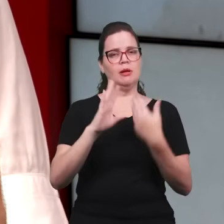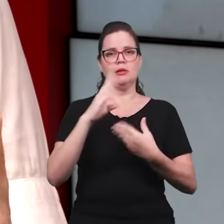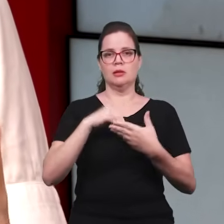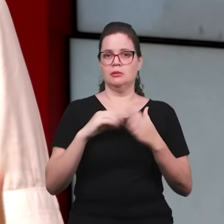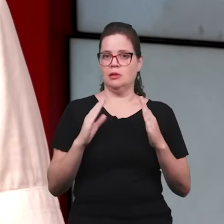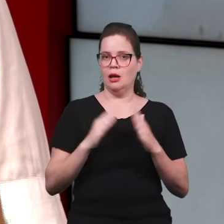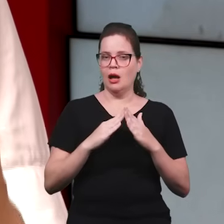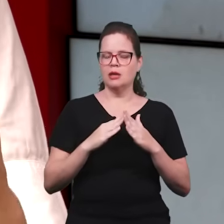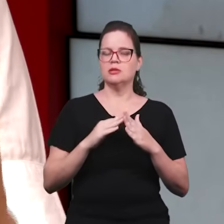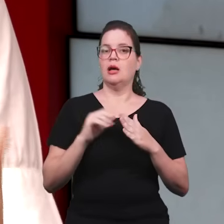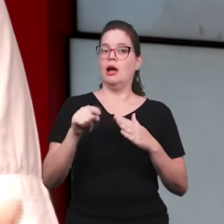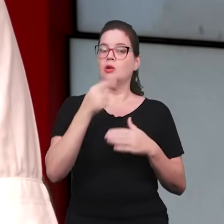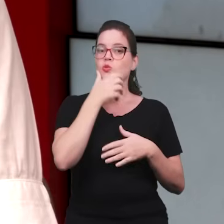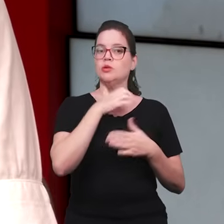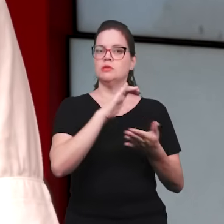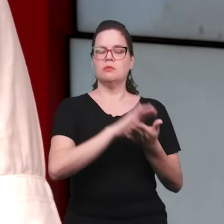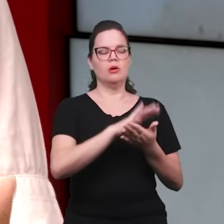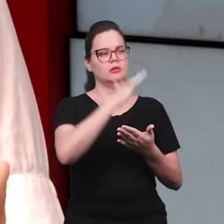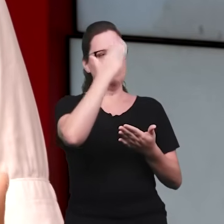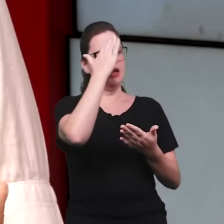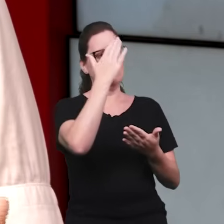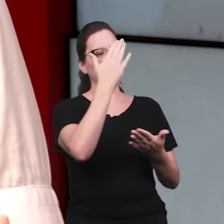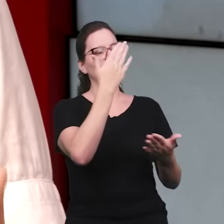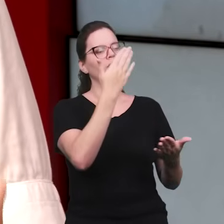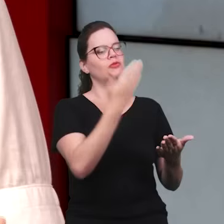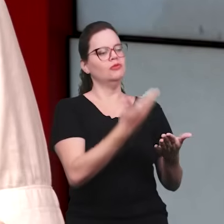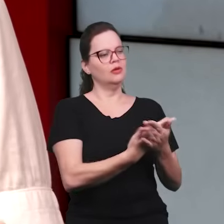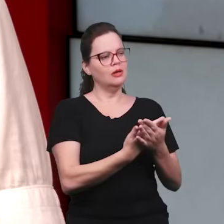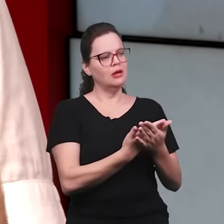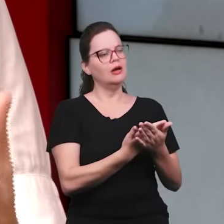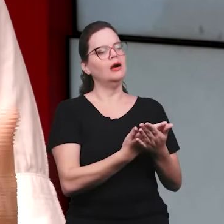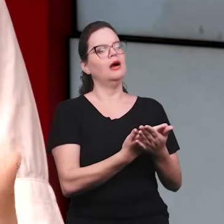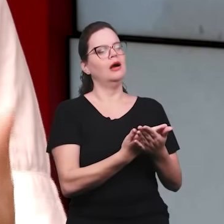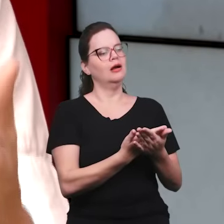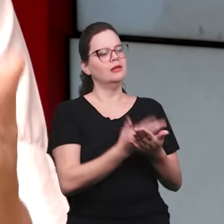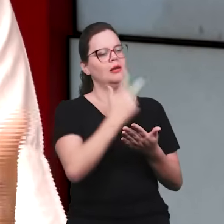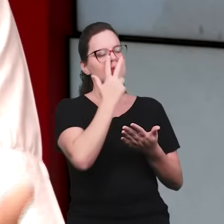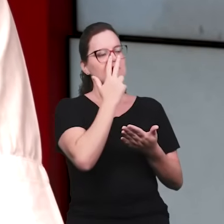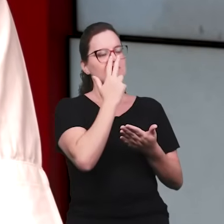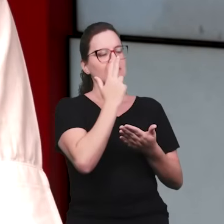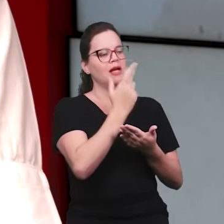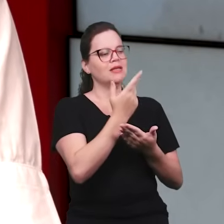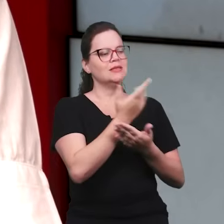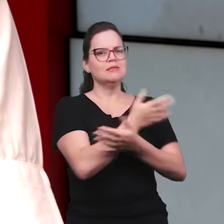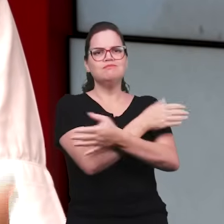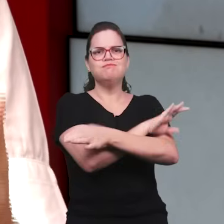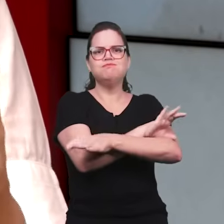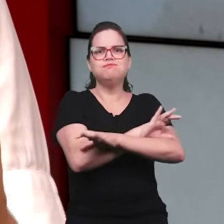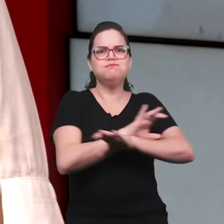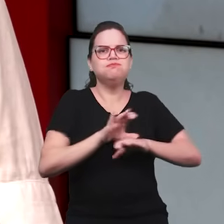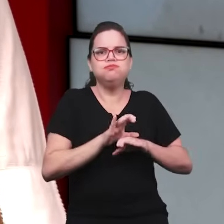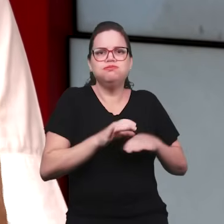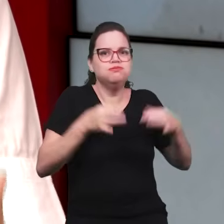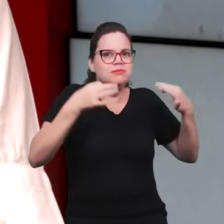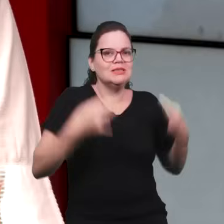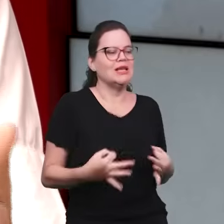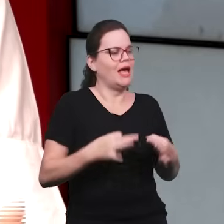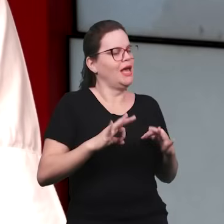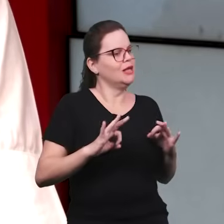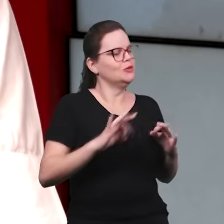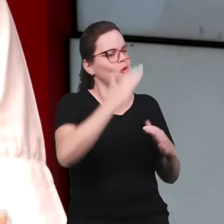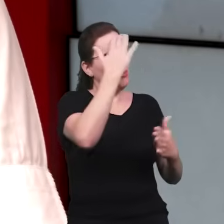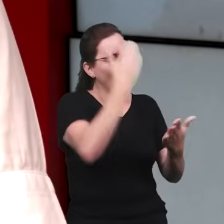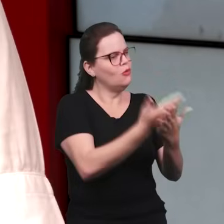lar, ele vai gerando essa confiança. Aí vai gerando dentro do lar esse lugar de descanso, esse lugar de paz,